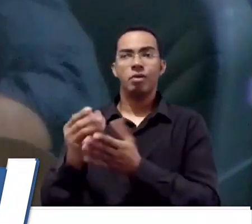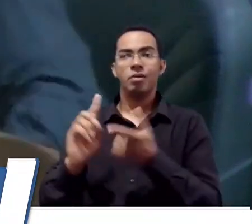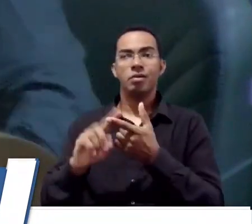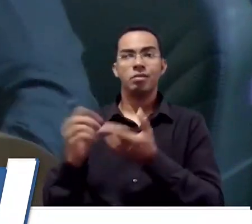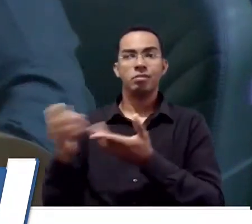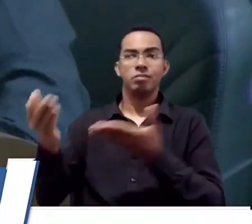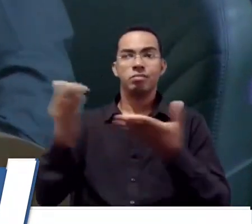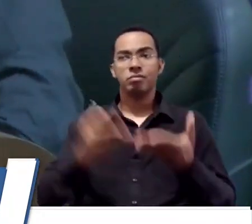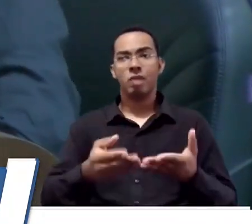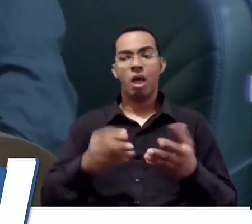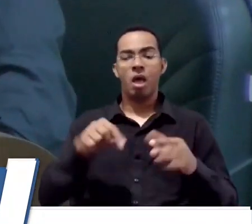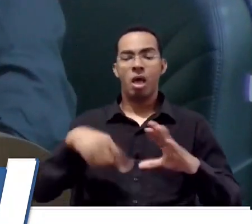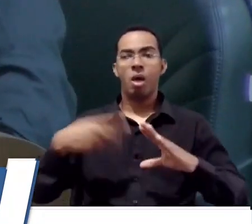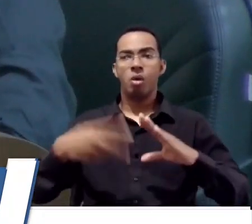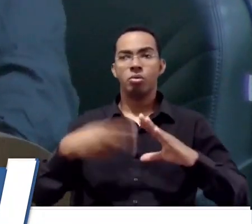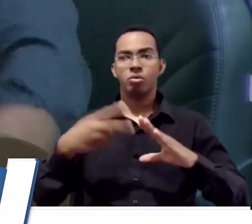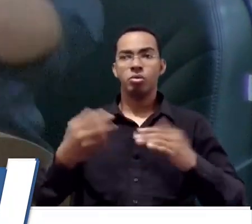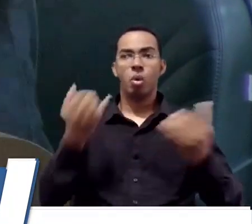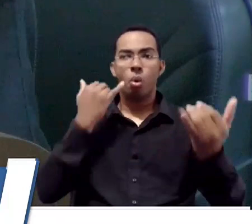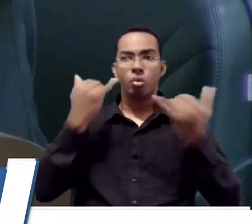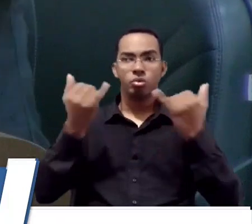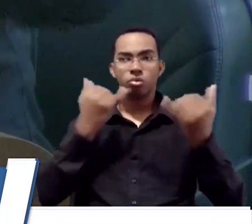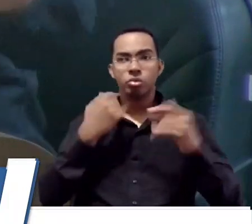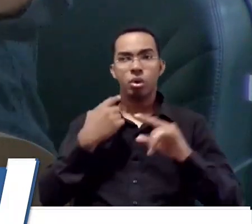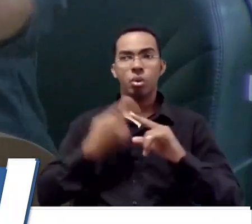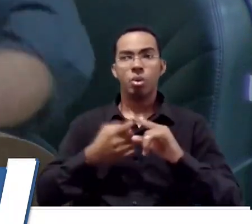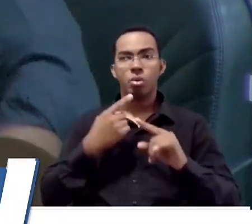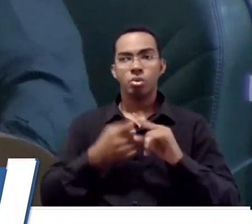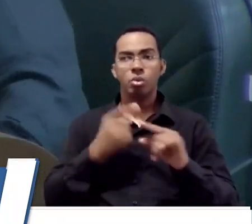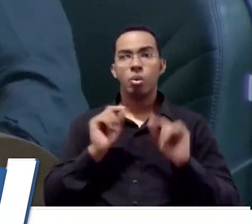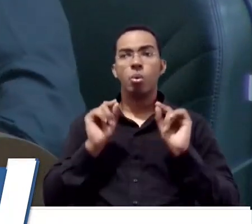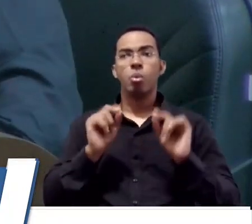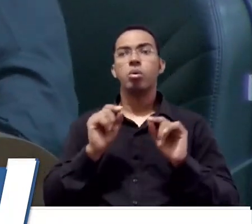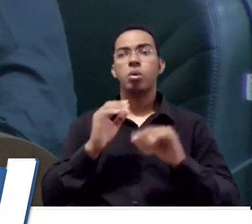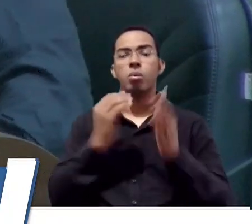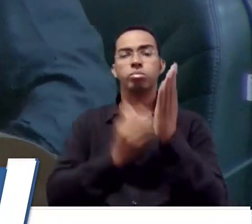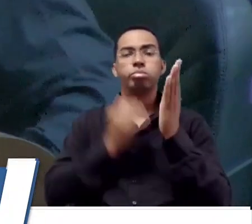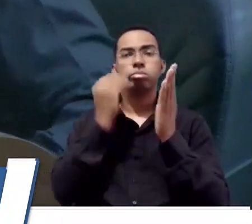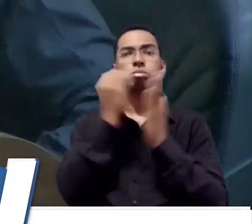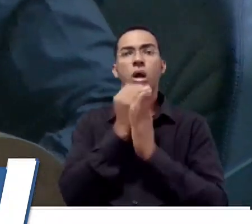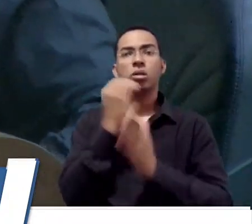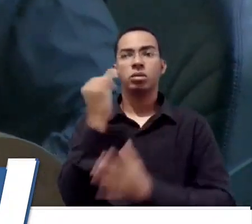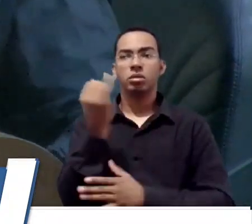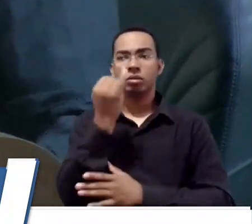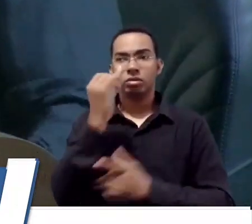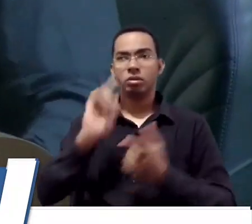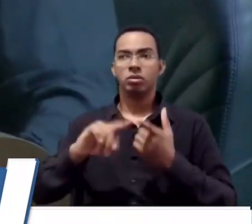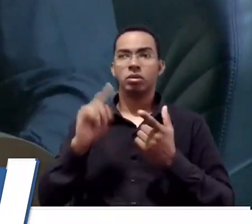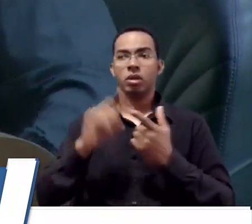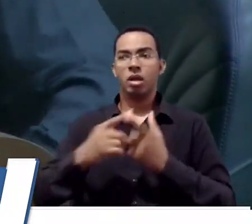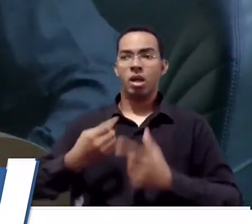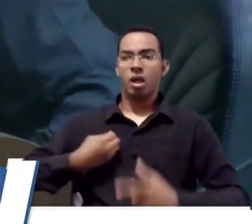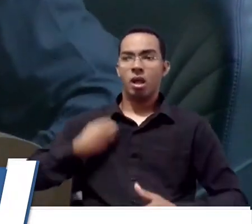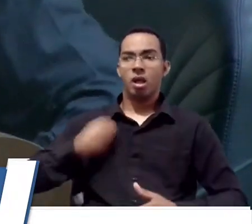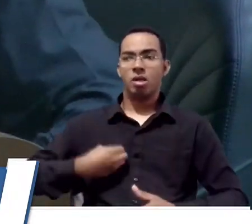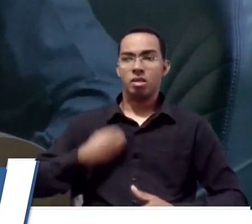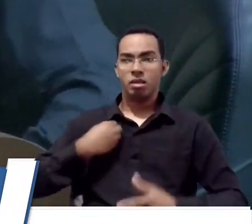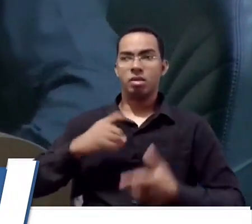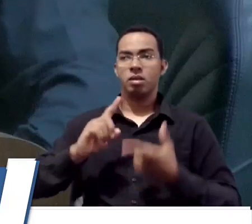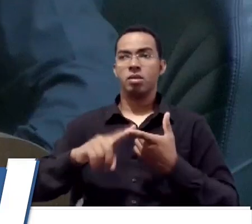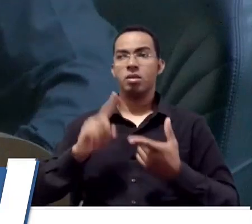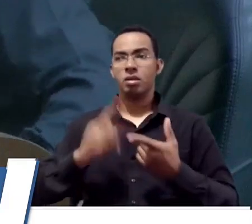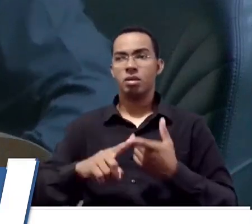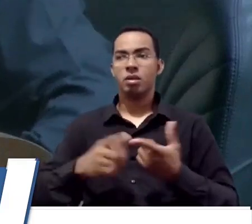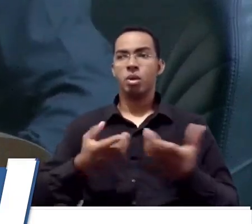essa Casa de Leis informações. Porque o que tem de mais importante, além de vidas, além de